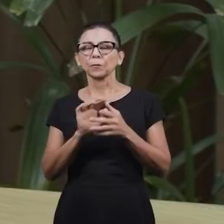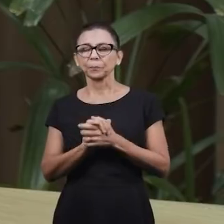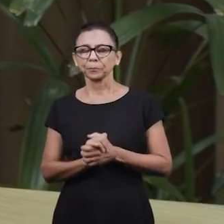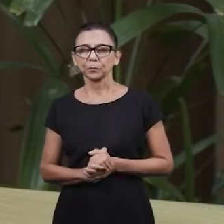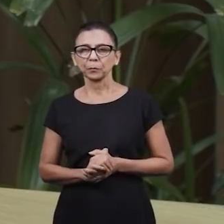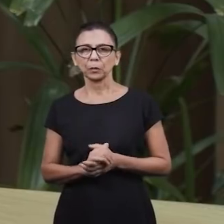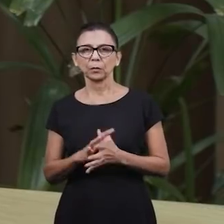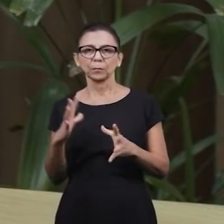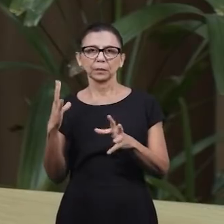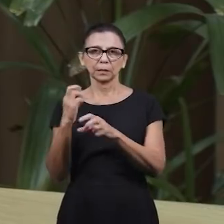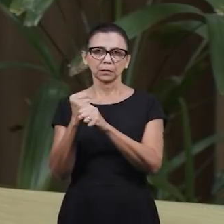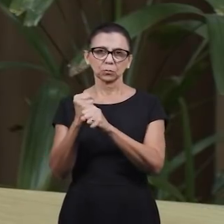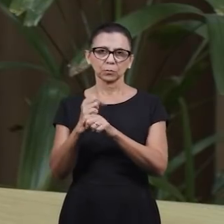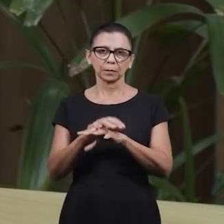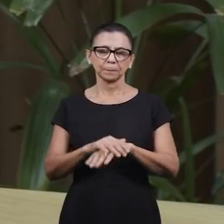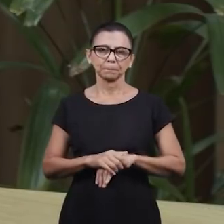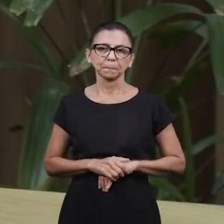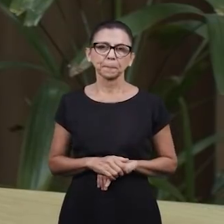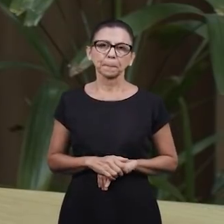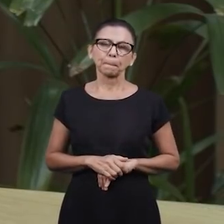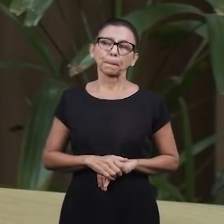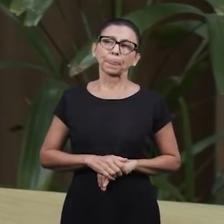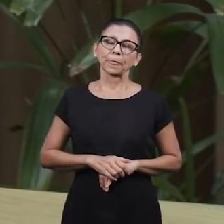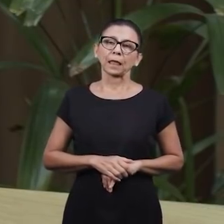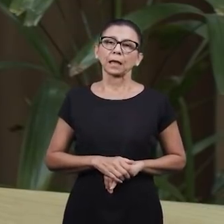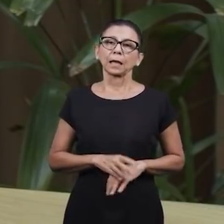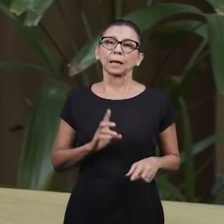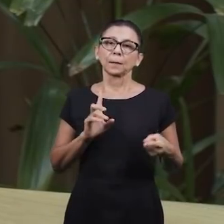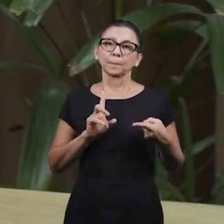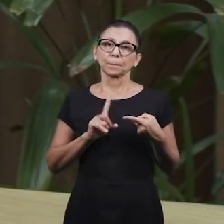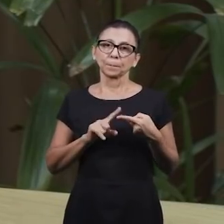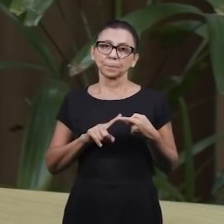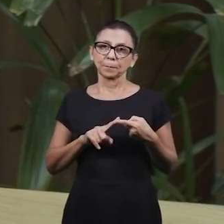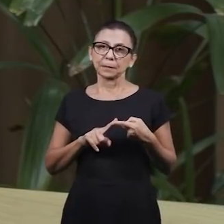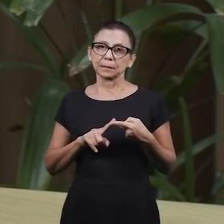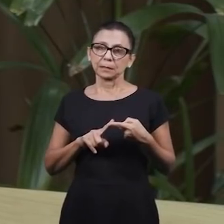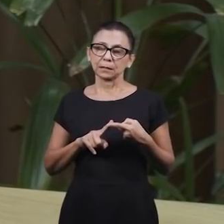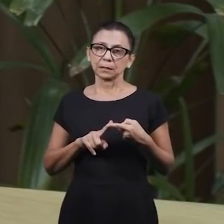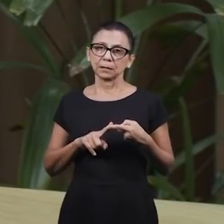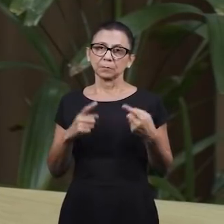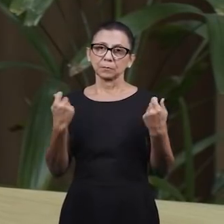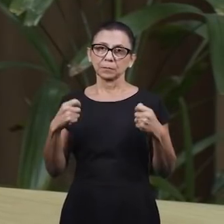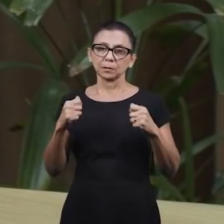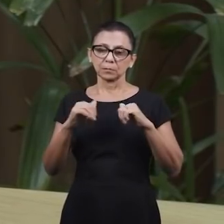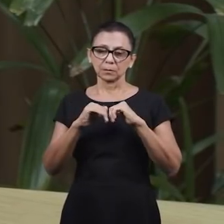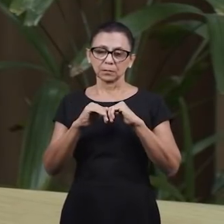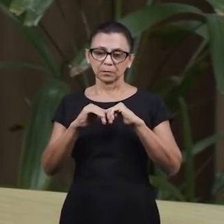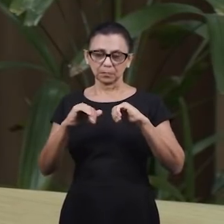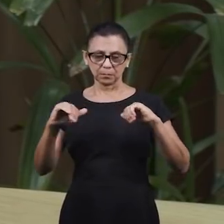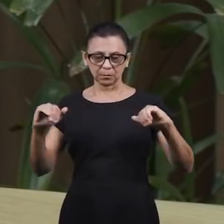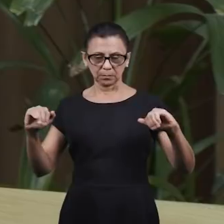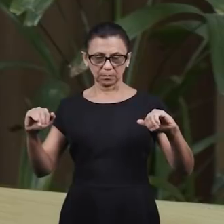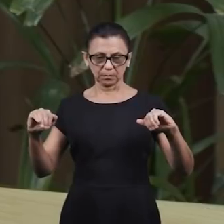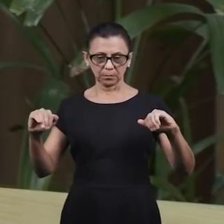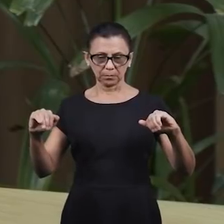nessa nossa conversa, primeiro é preciso fazer uma distinção.